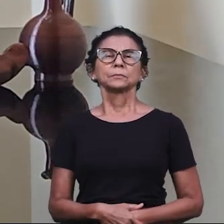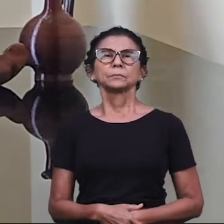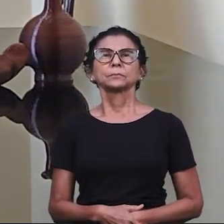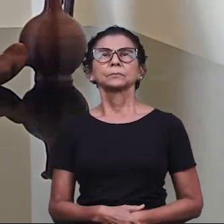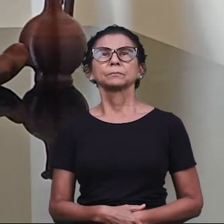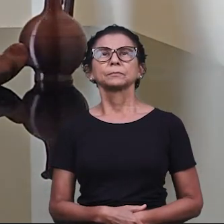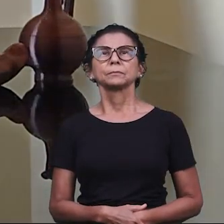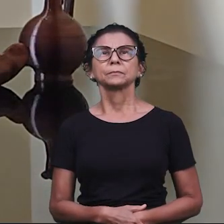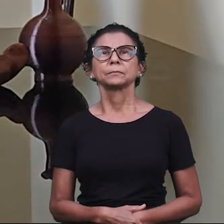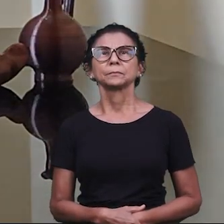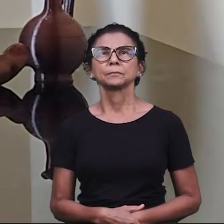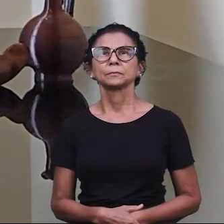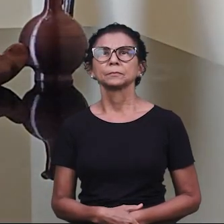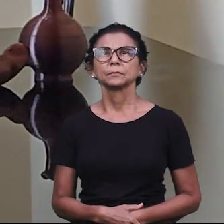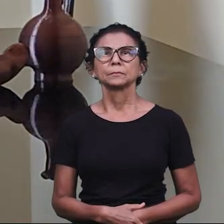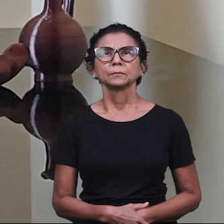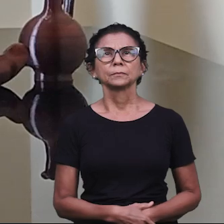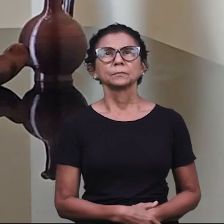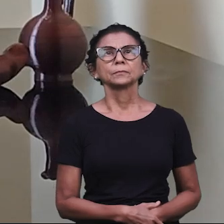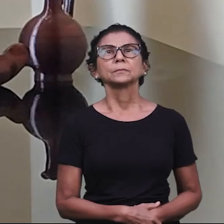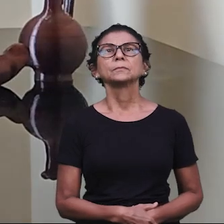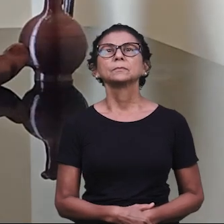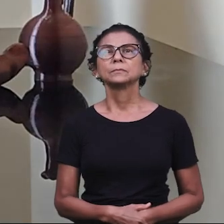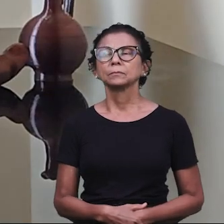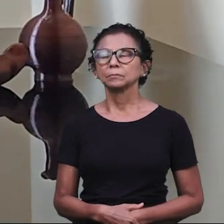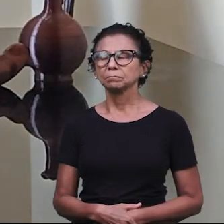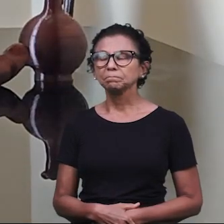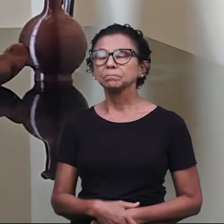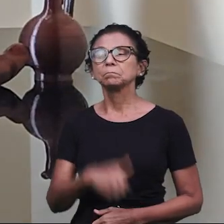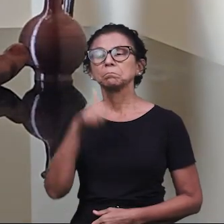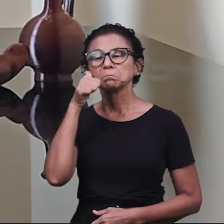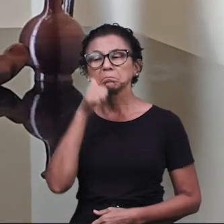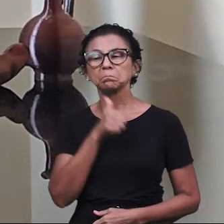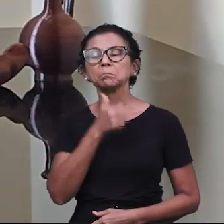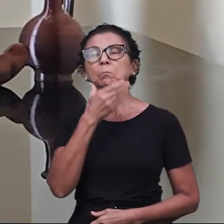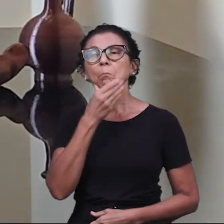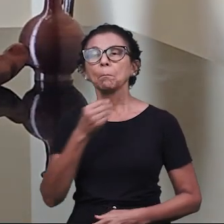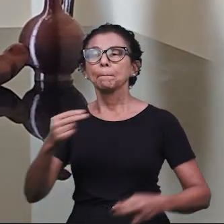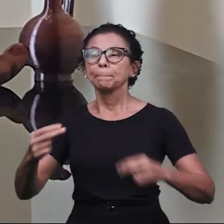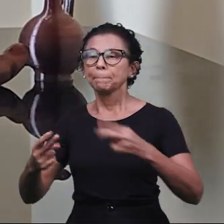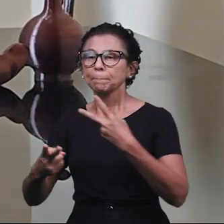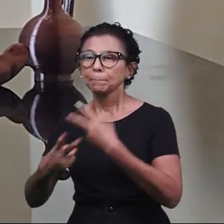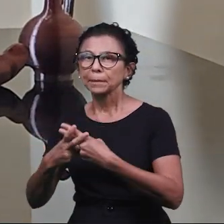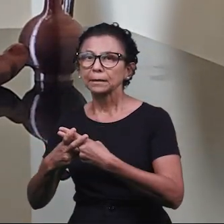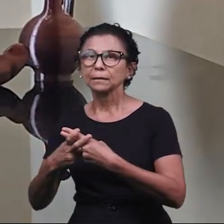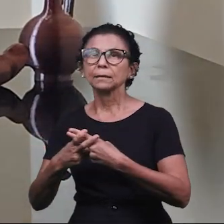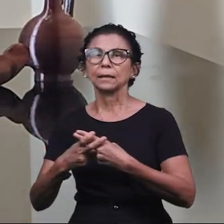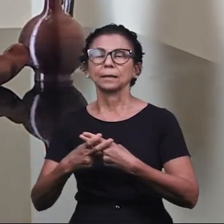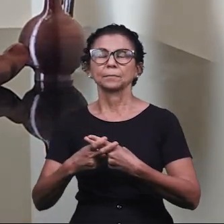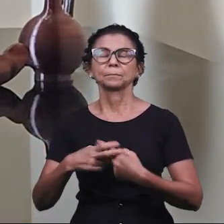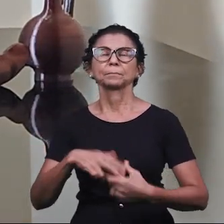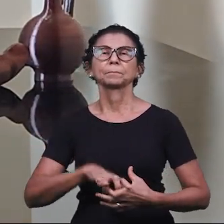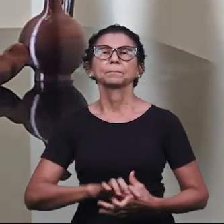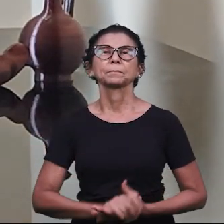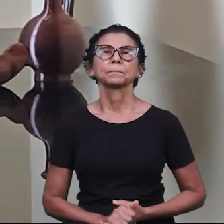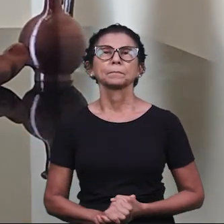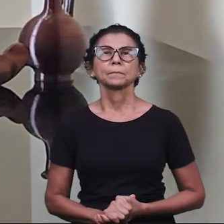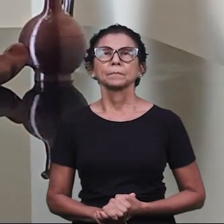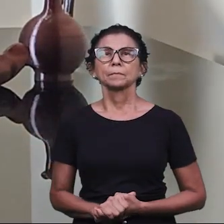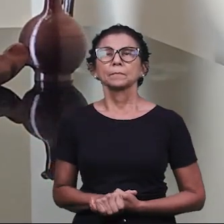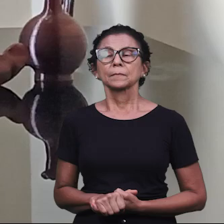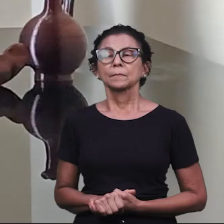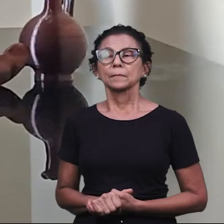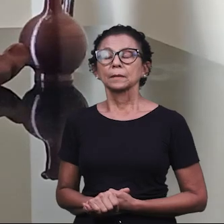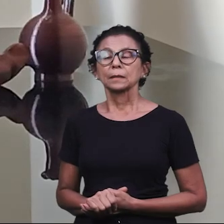ó. Ele queria prender homens e mulheres que serviam ao Senhor Jesus. O que ele